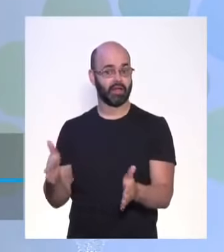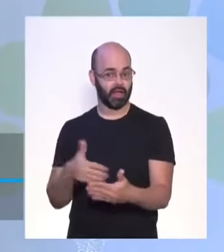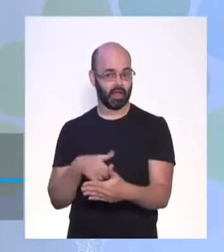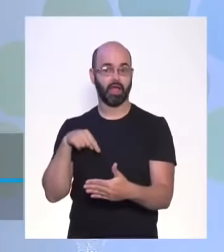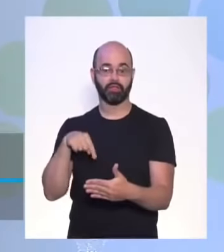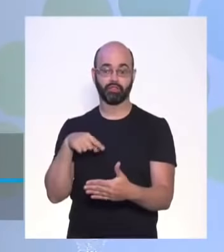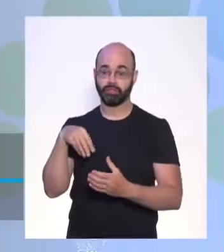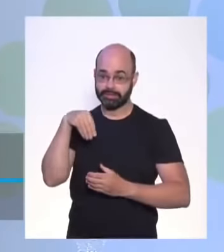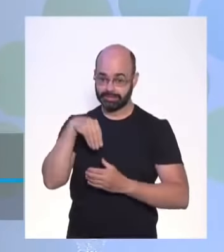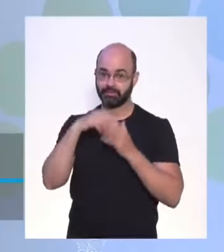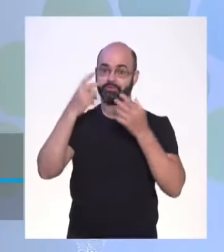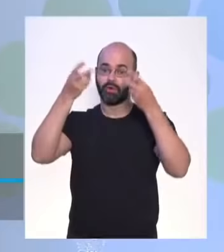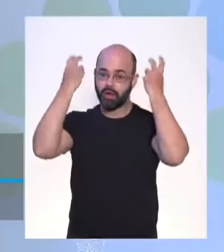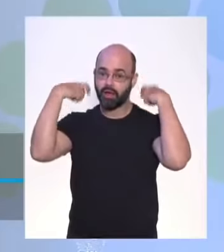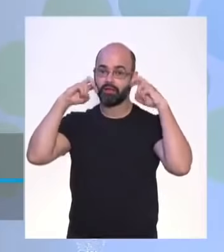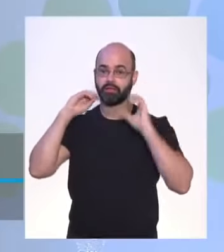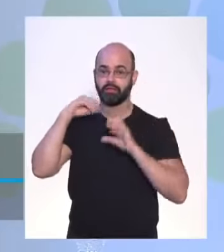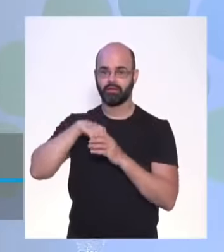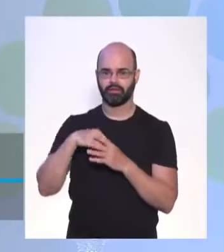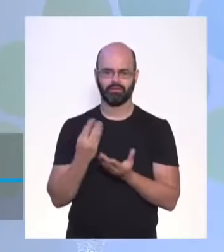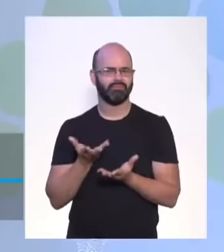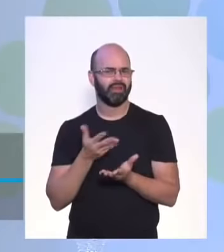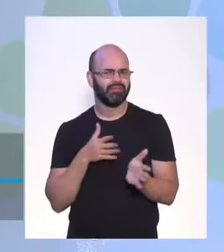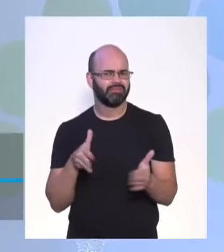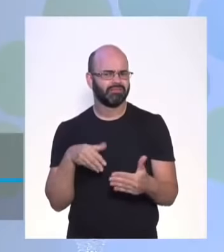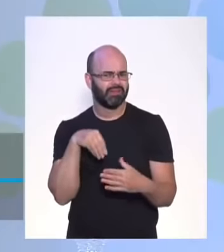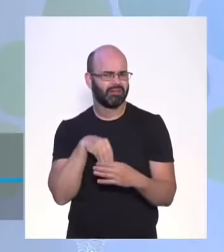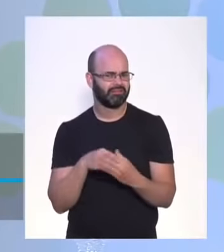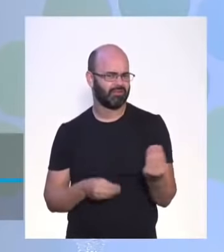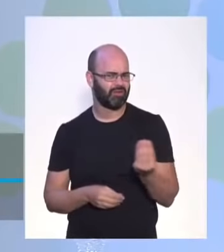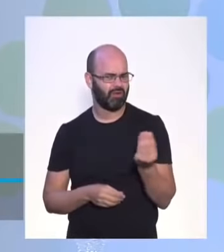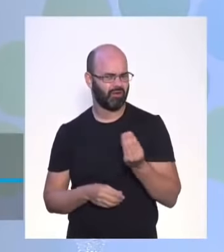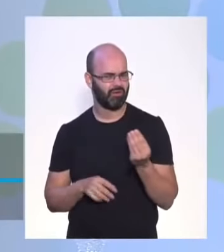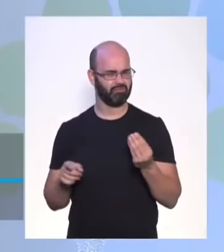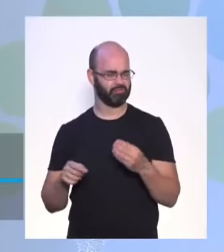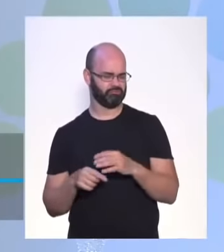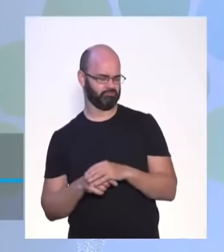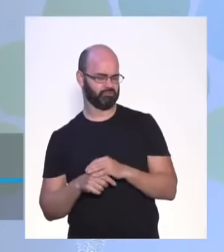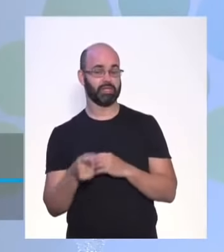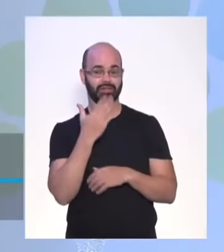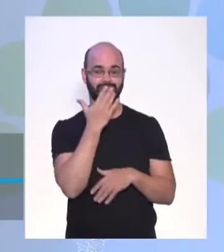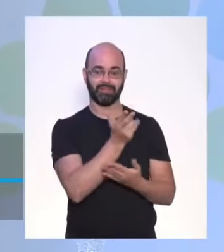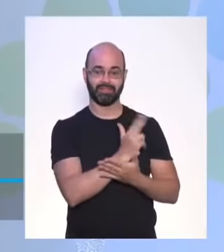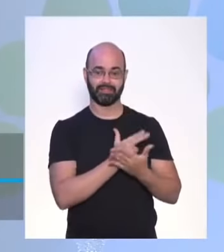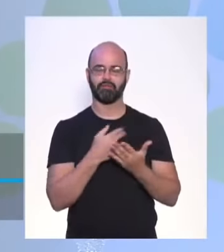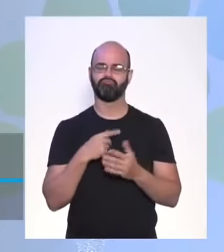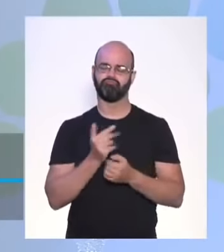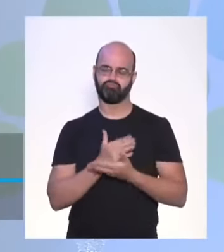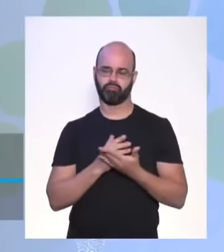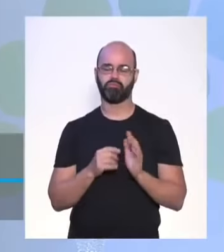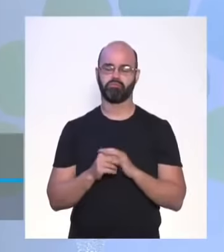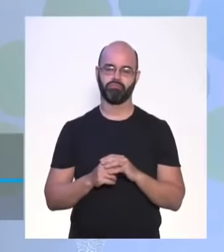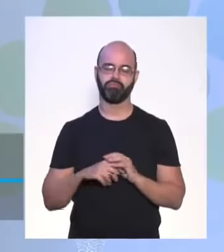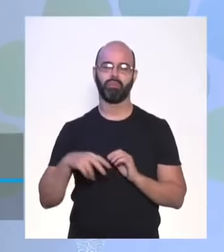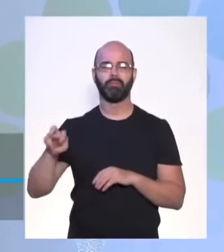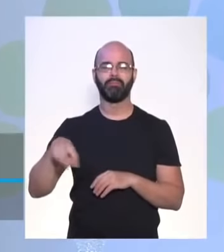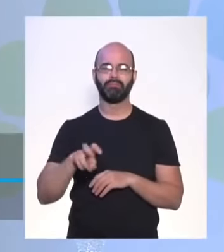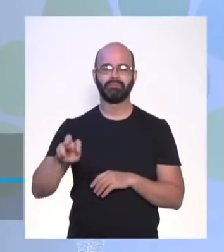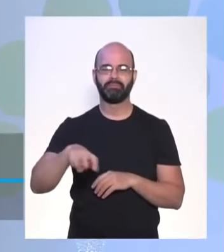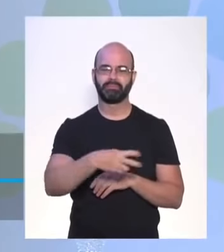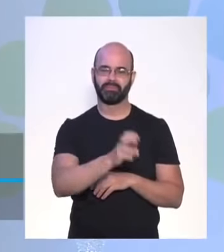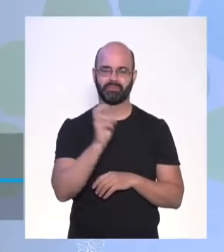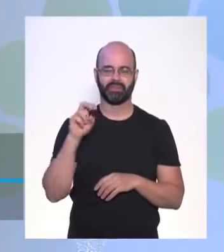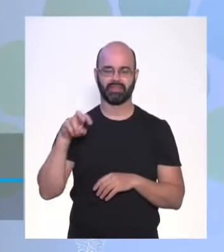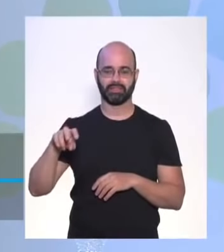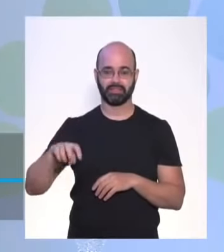questão da Imaginação né Assim como que tem um carneiro aí dentro da caixa a serpente é o primeiro